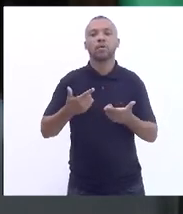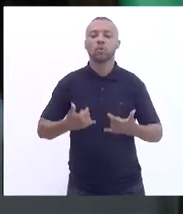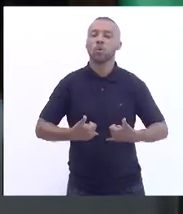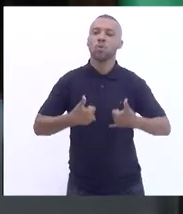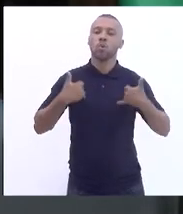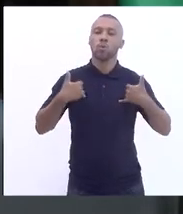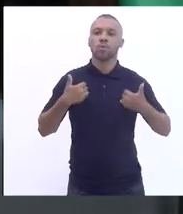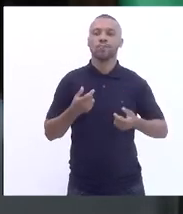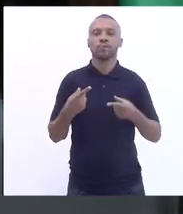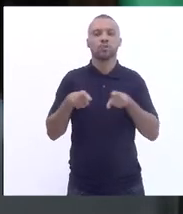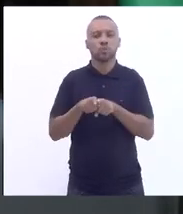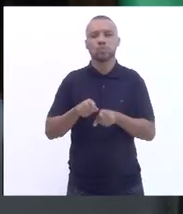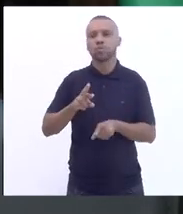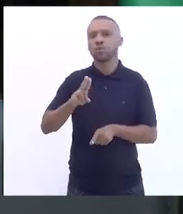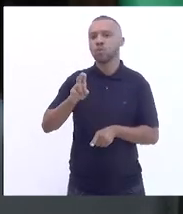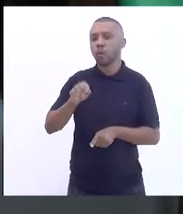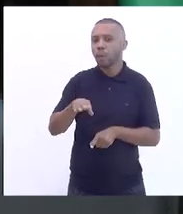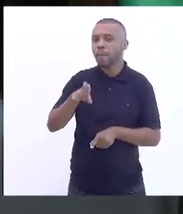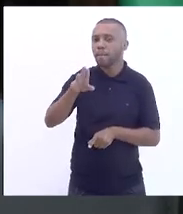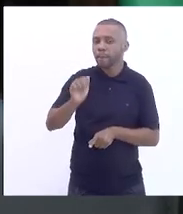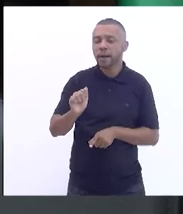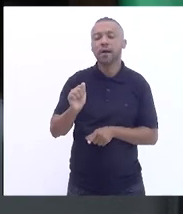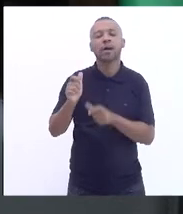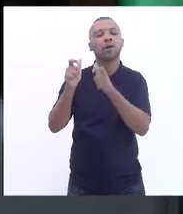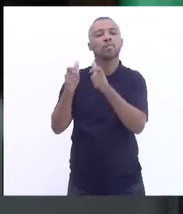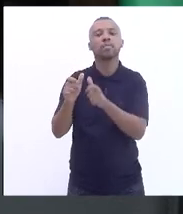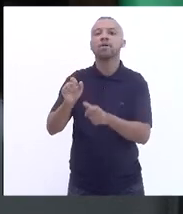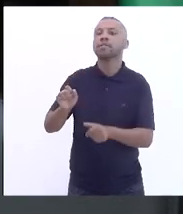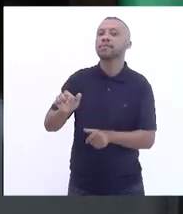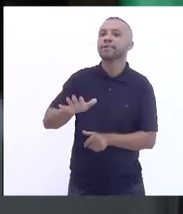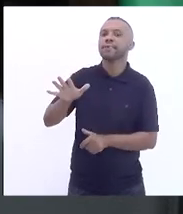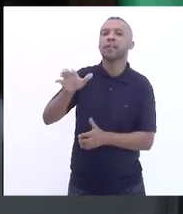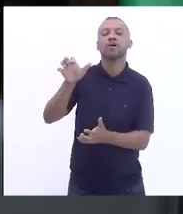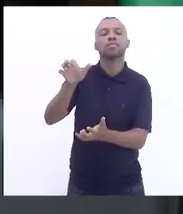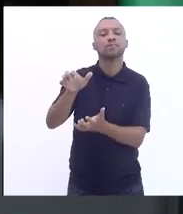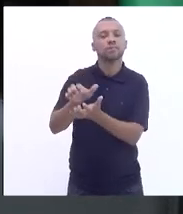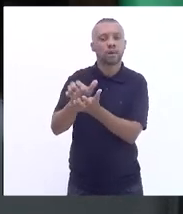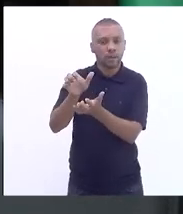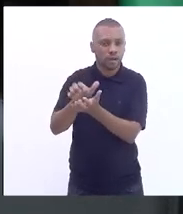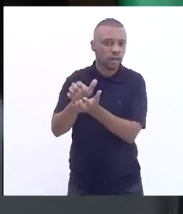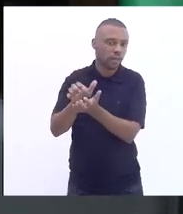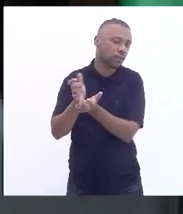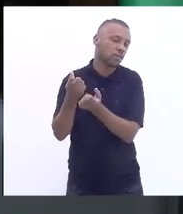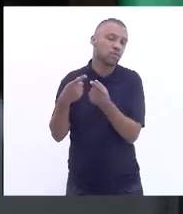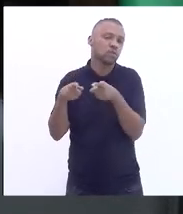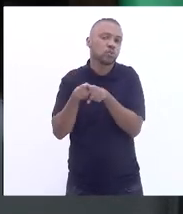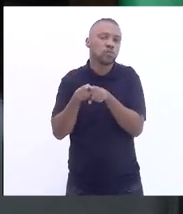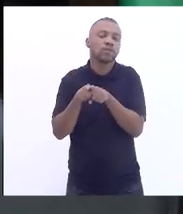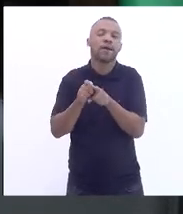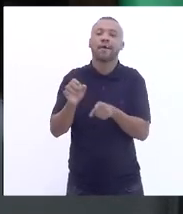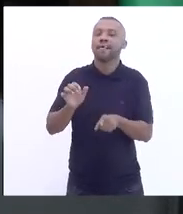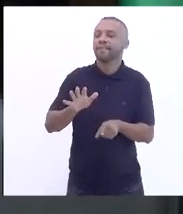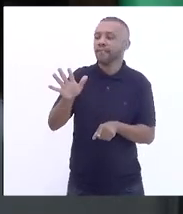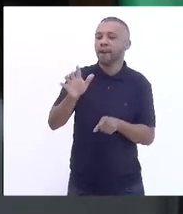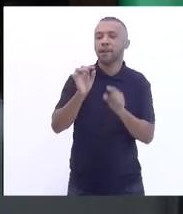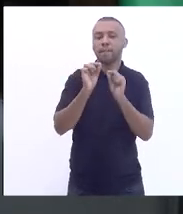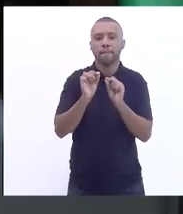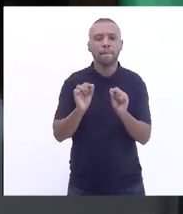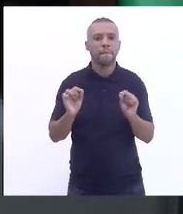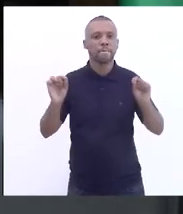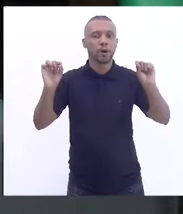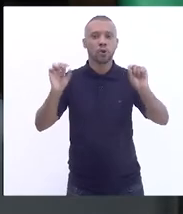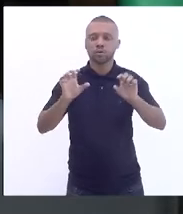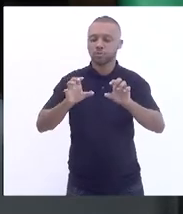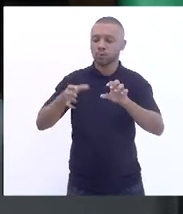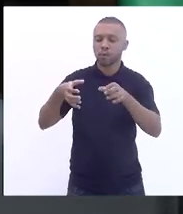junto lá com o Bomba Lá no Jacarezinho e junto a outros outras favelas e outras comunidades